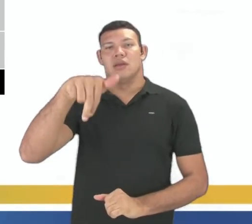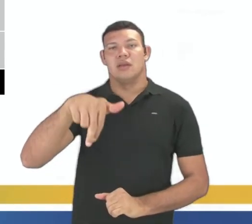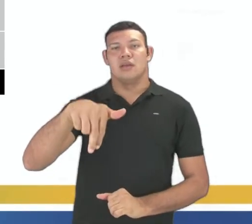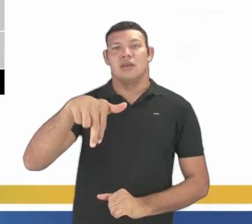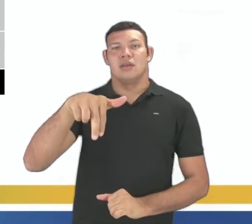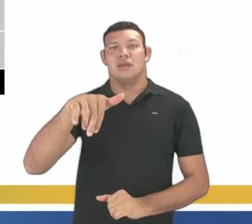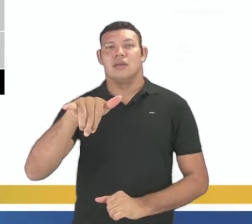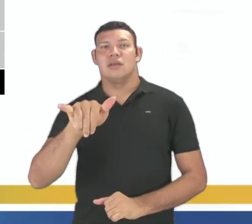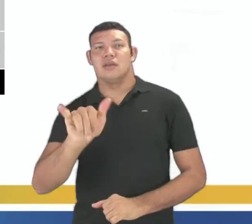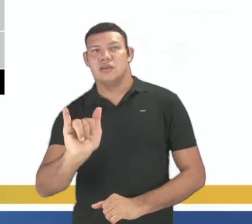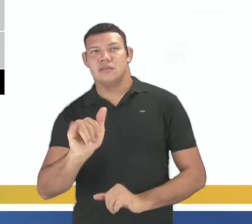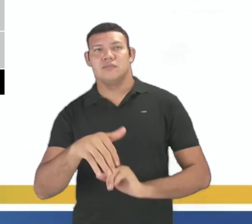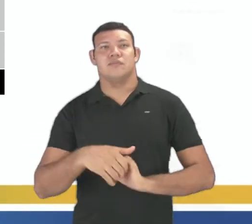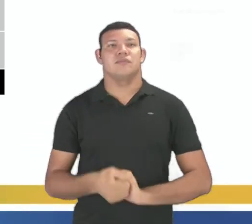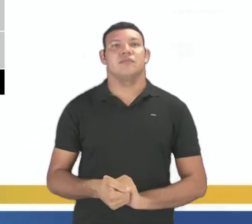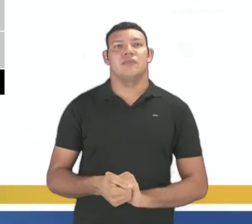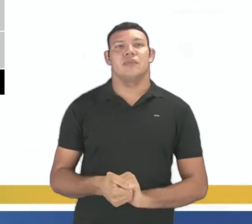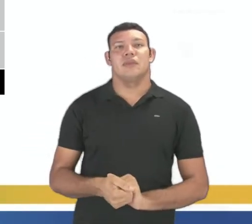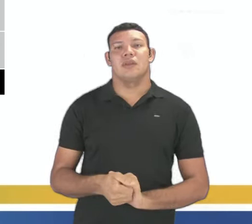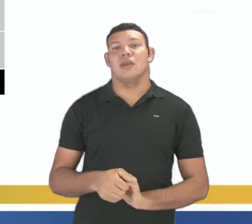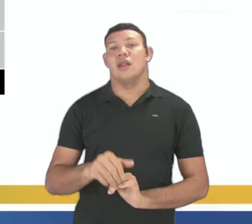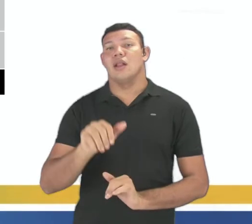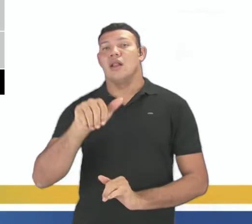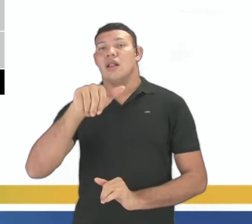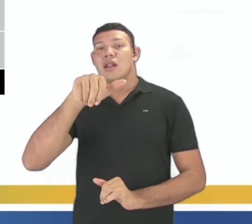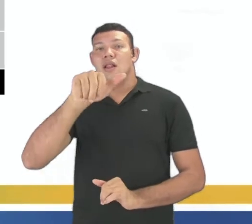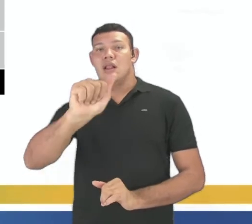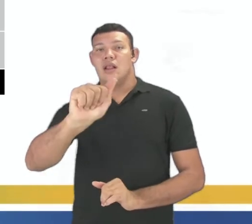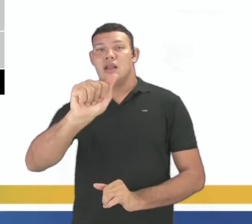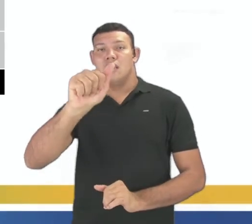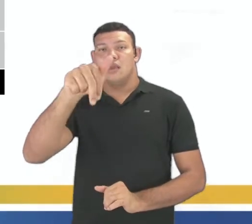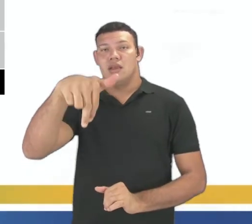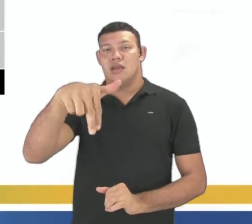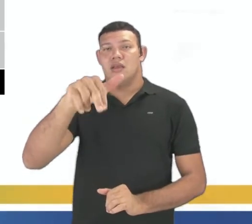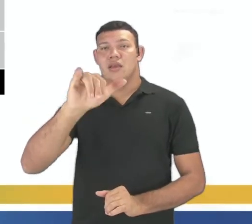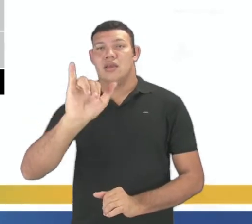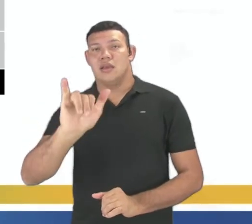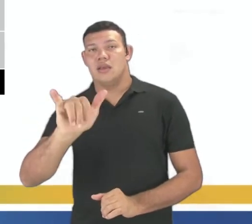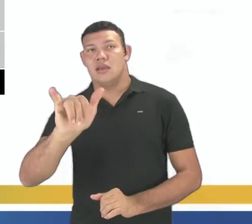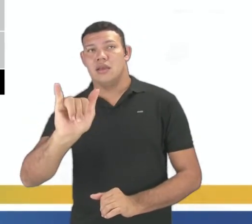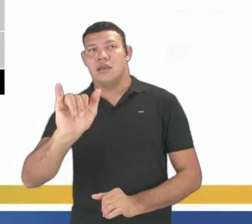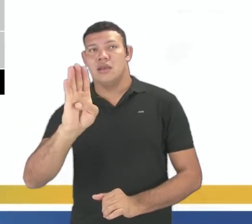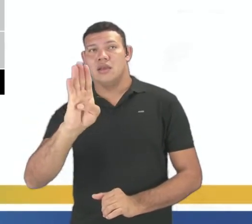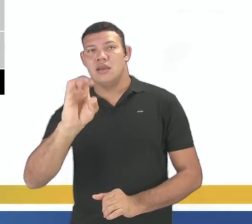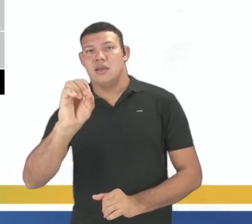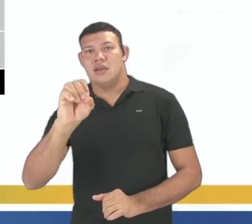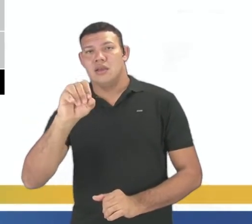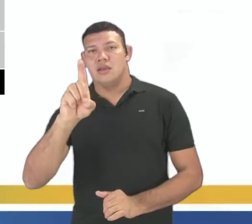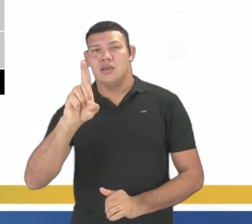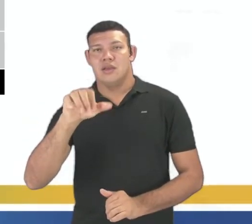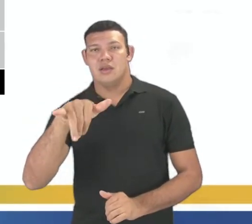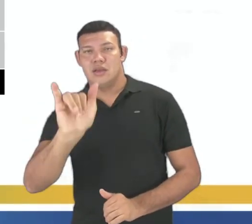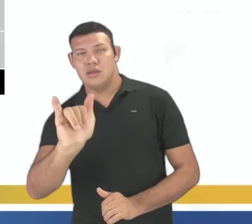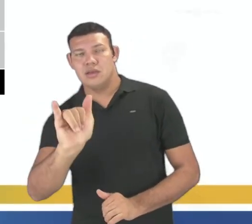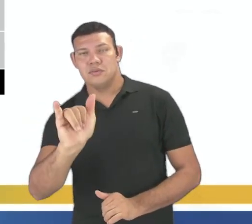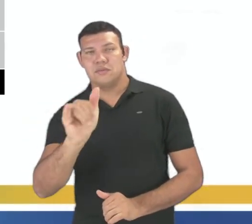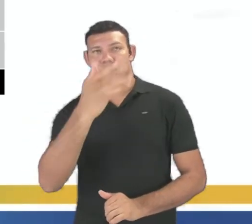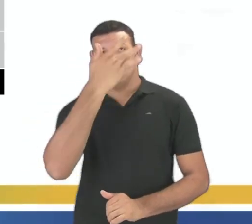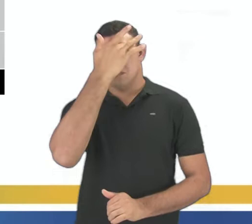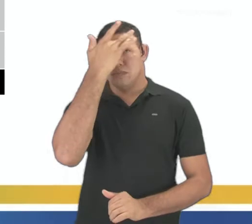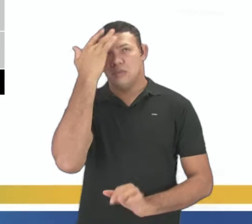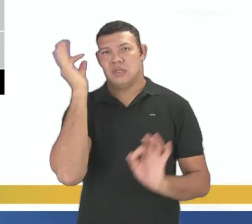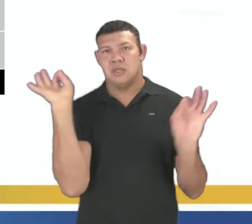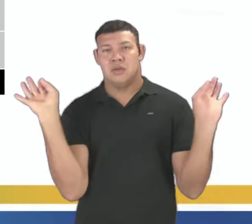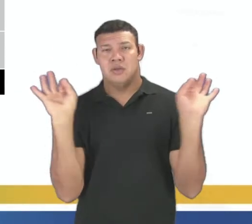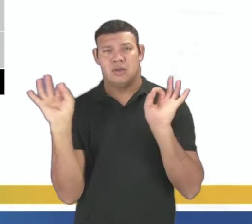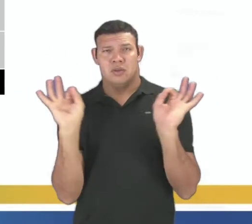na forma negativa. E alguém, ele também pode significar, o anybody, usado com